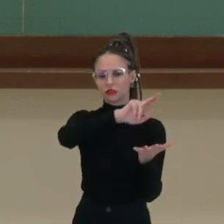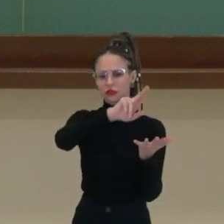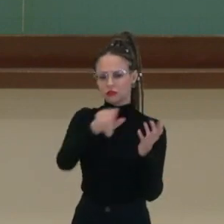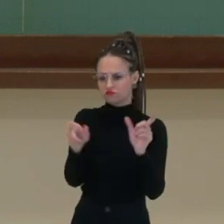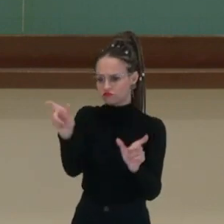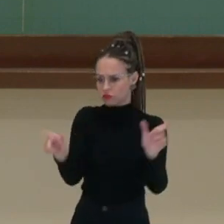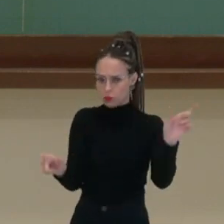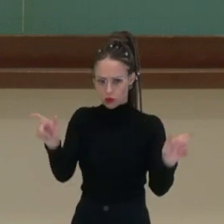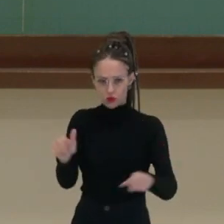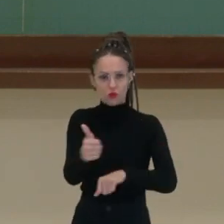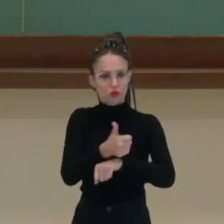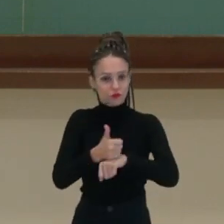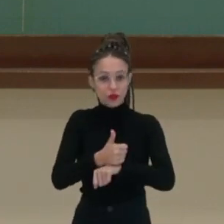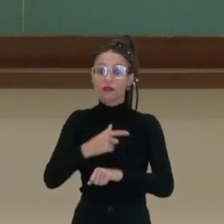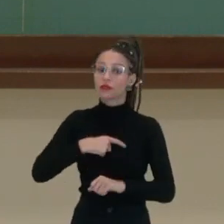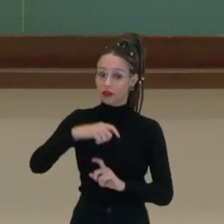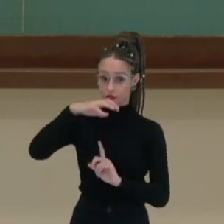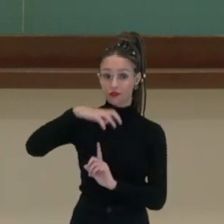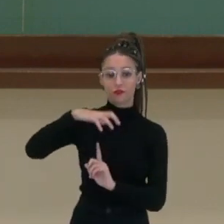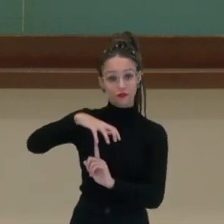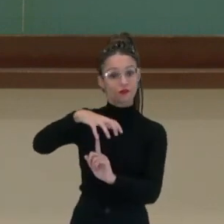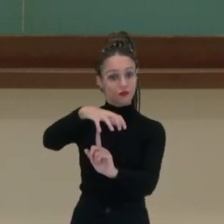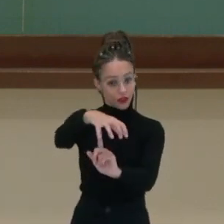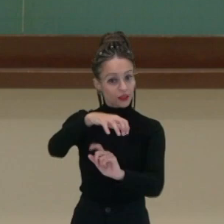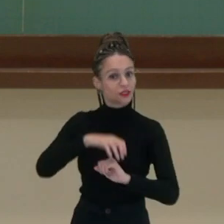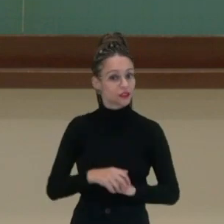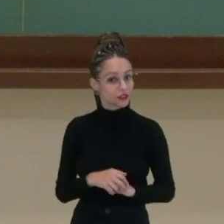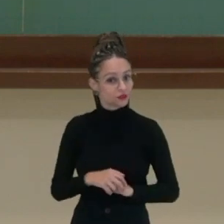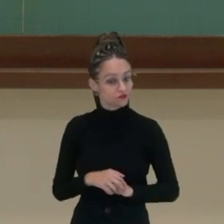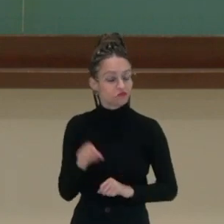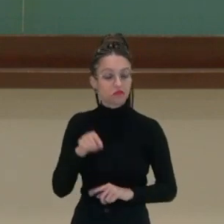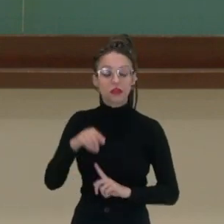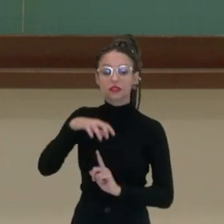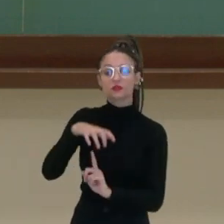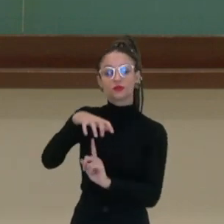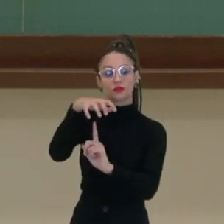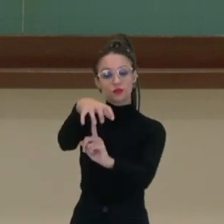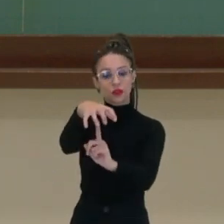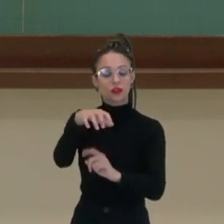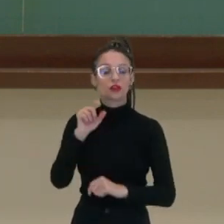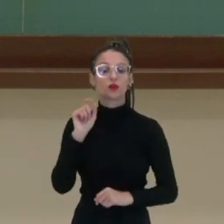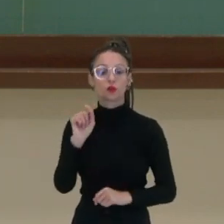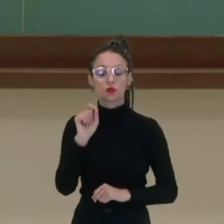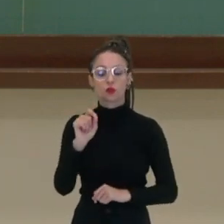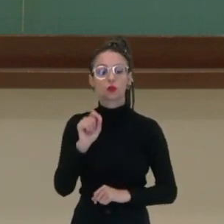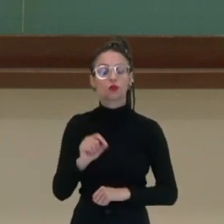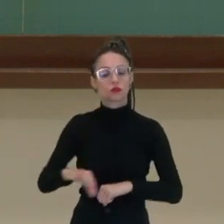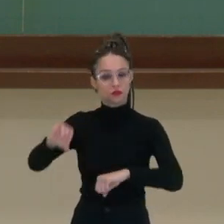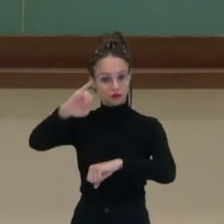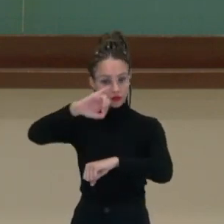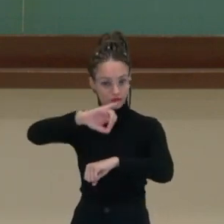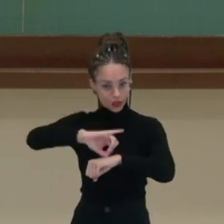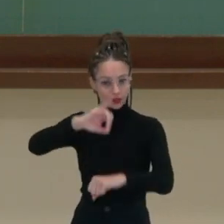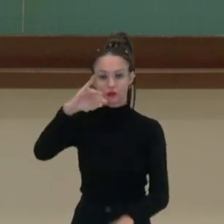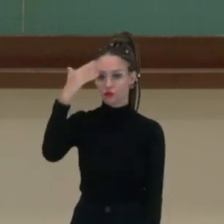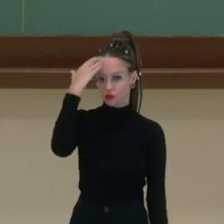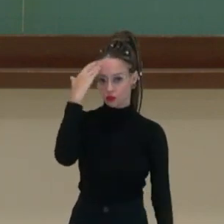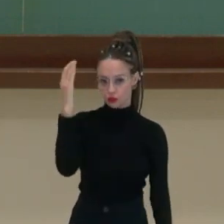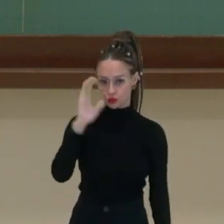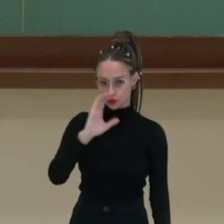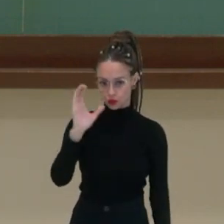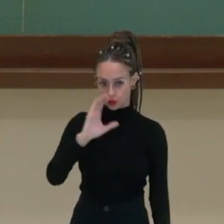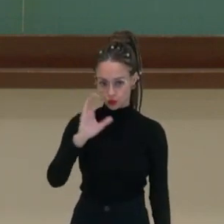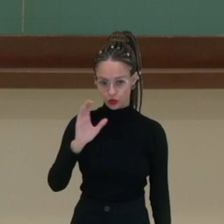e existe inclusive uma feirinha, e naquela feirinha que fica numa região no centro de Curitiba, uma